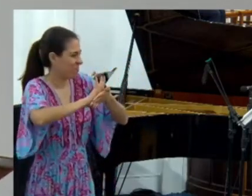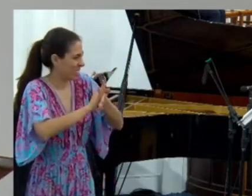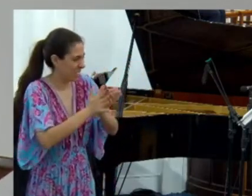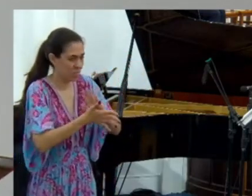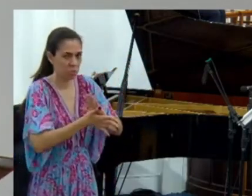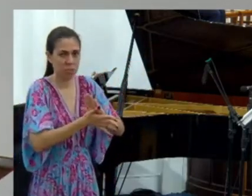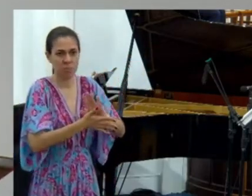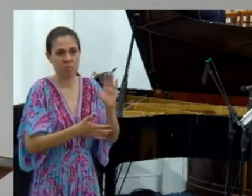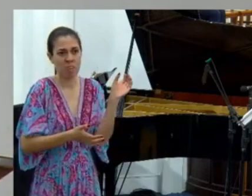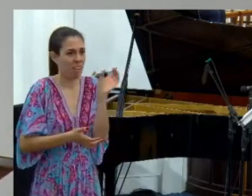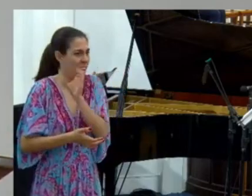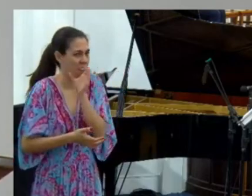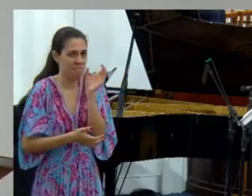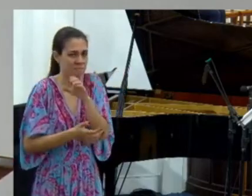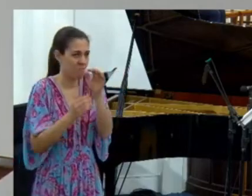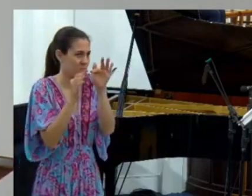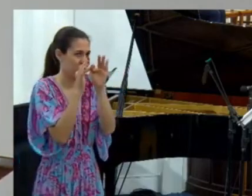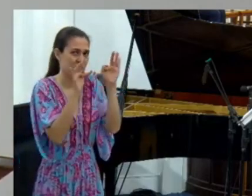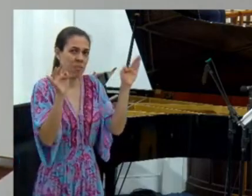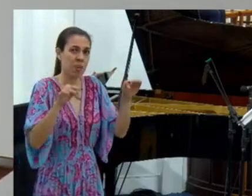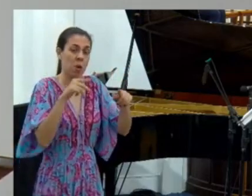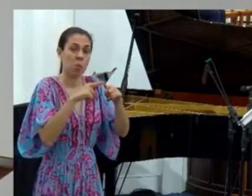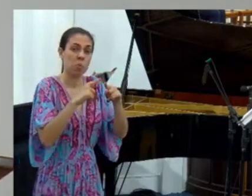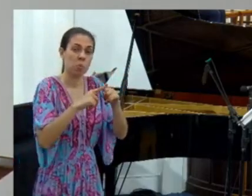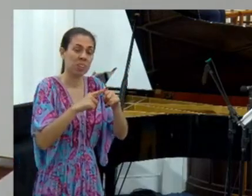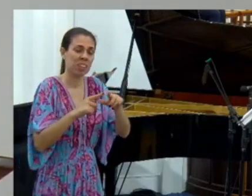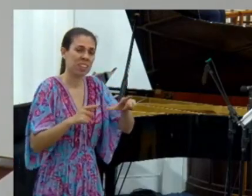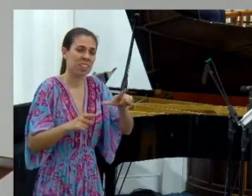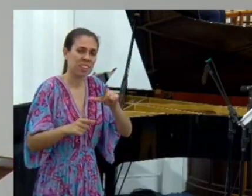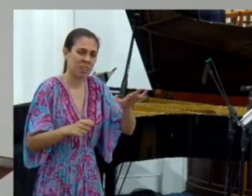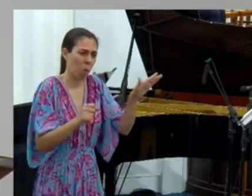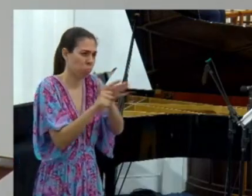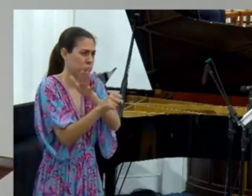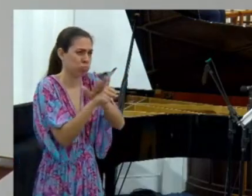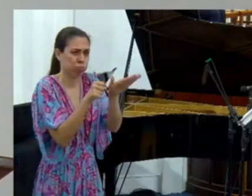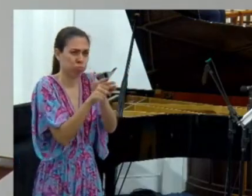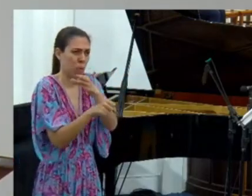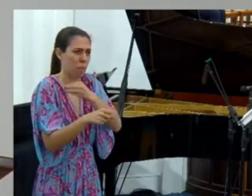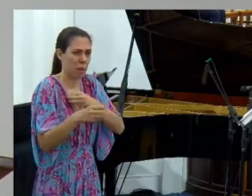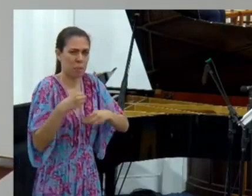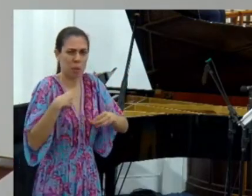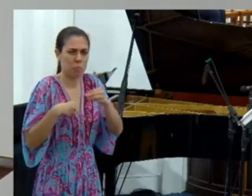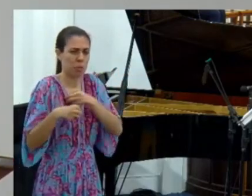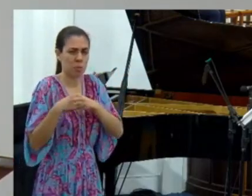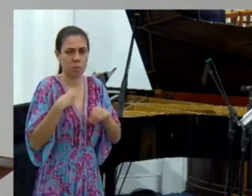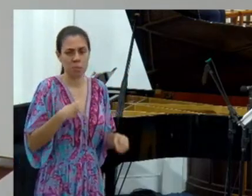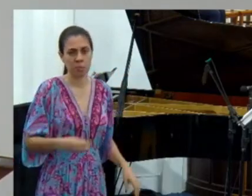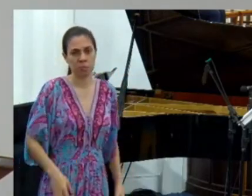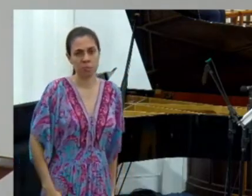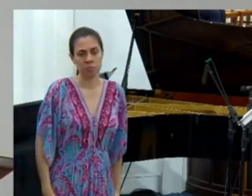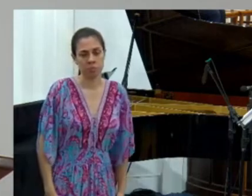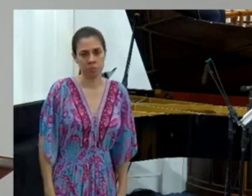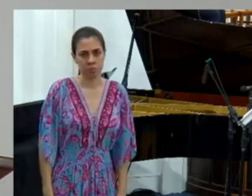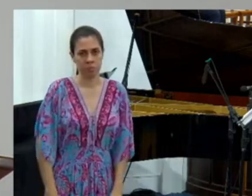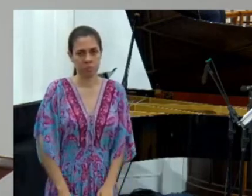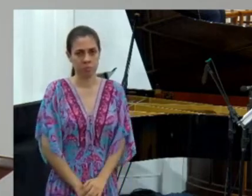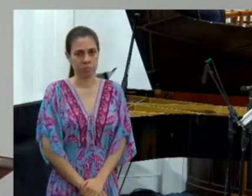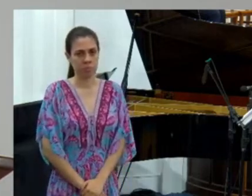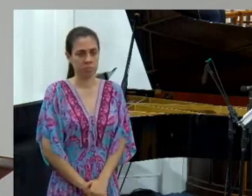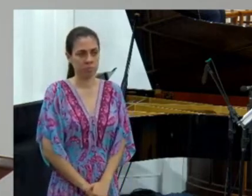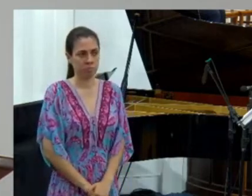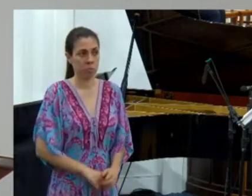Jesus: não ficará pedra sobre pedra. Mas muitos anos antes, esse templo já perdeu toda a